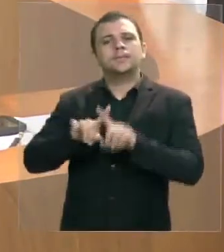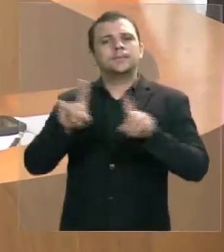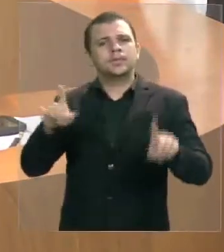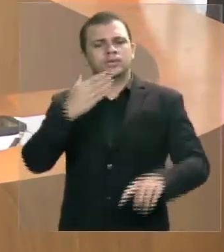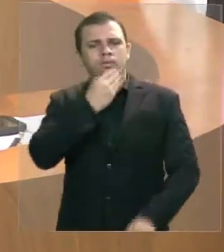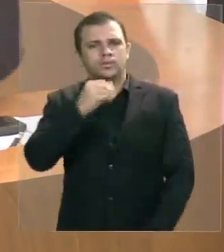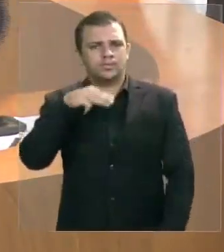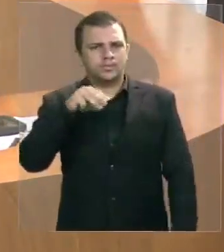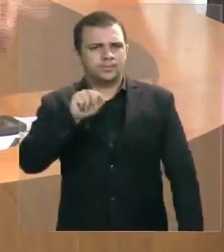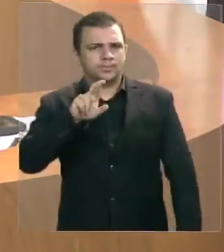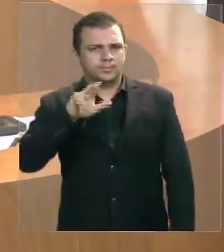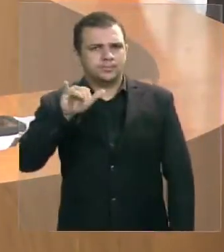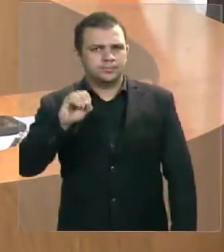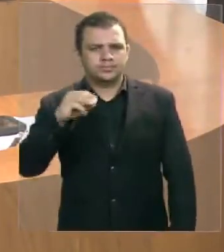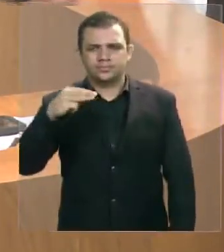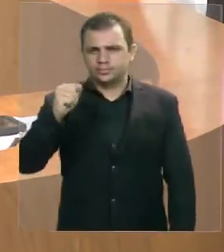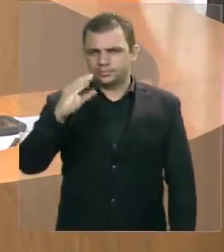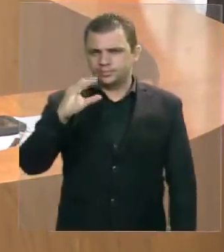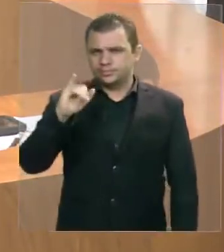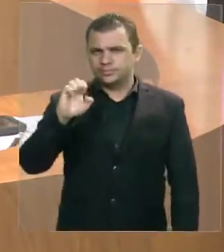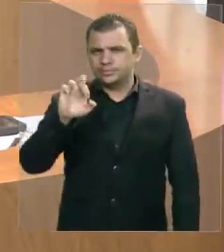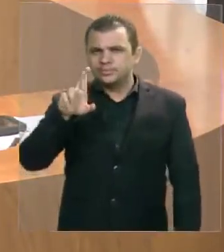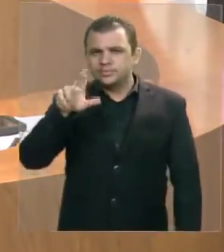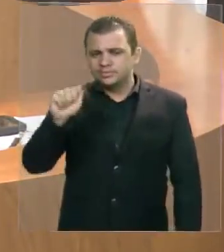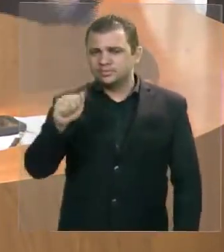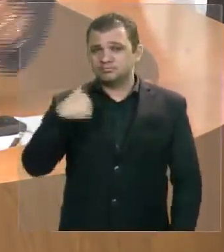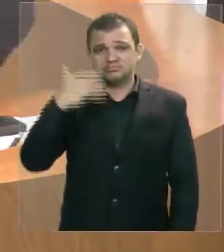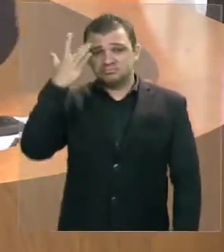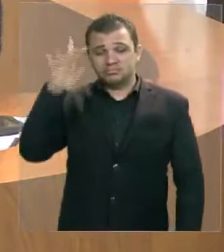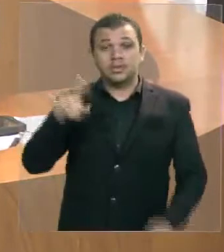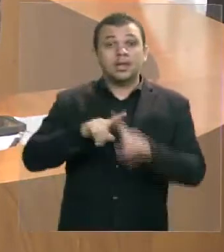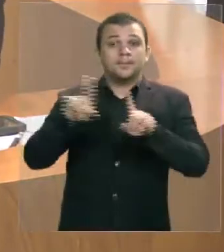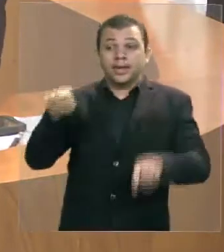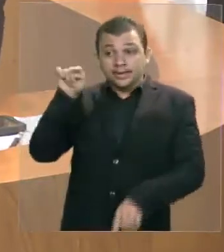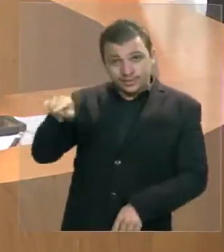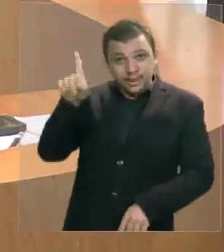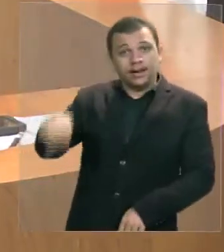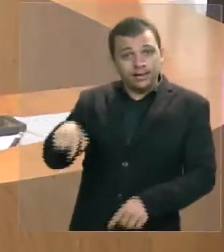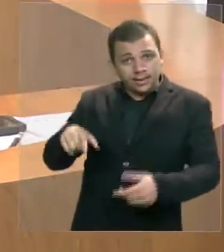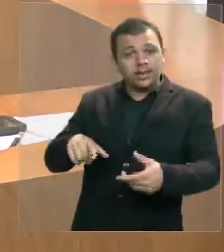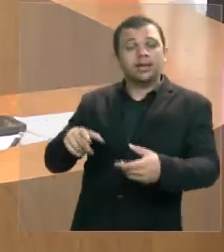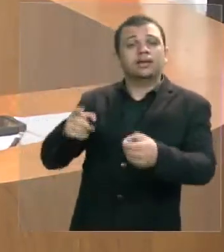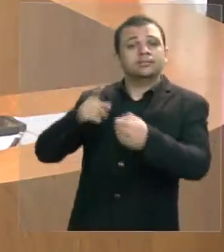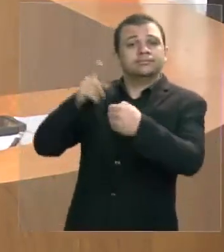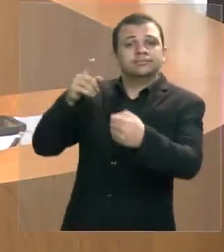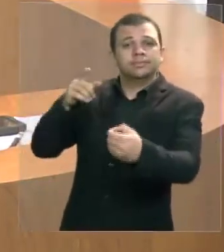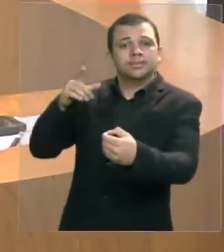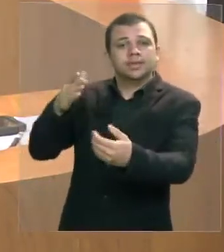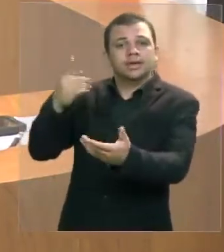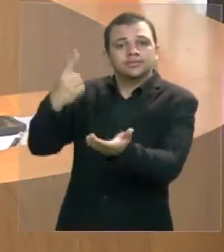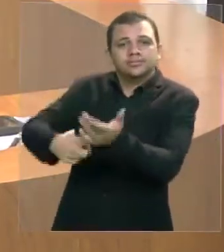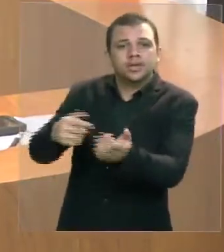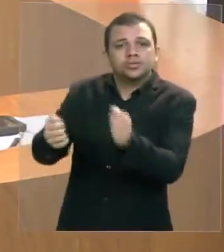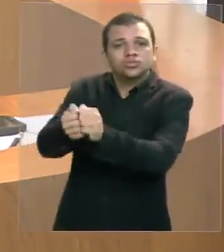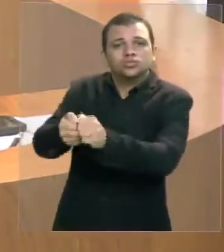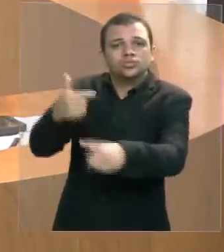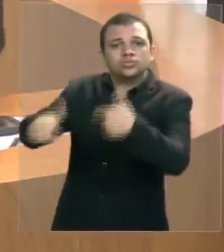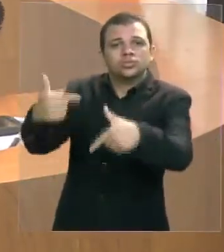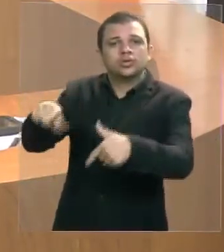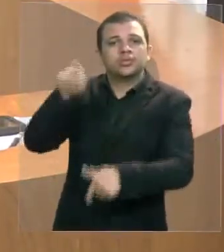também. Sócio desse mesmo, que é candidato lá em Barreirinhas. Ele é sócio. Então, o governador faz o